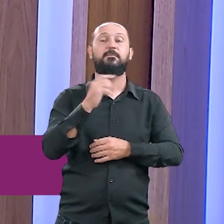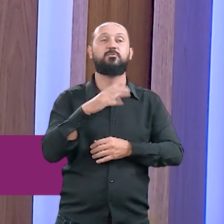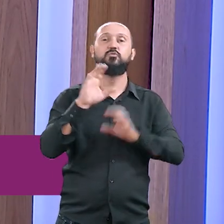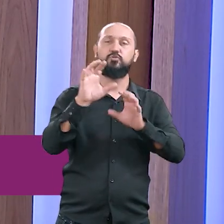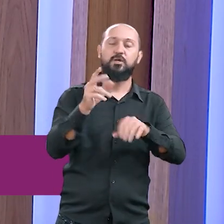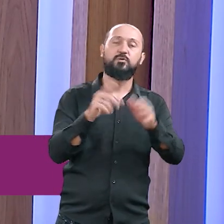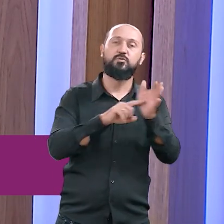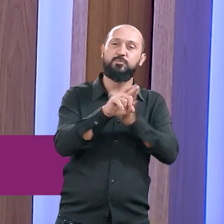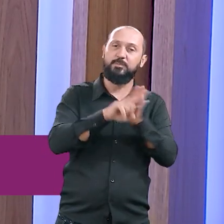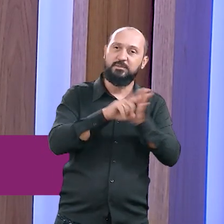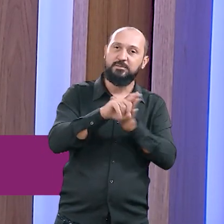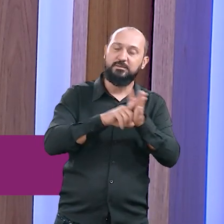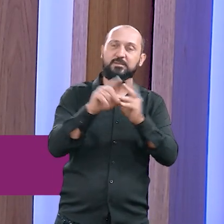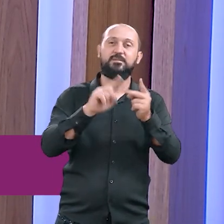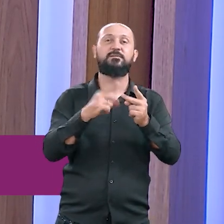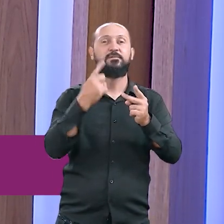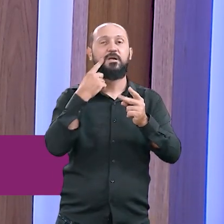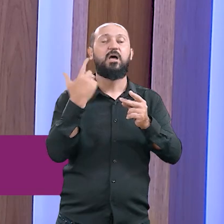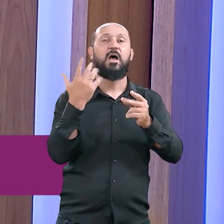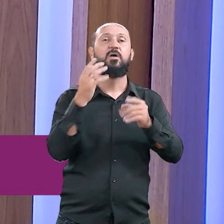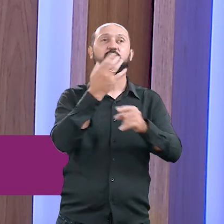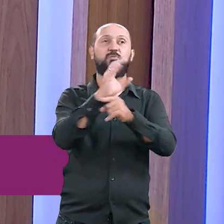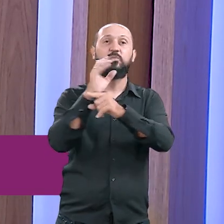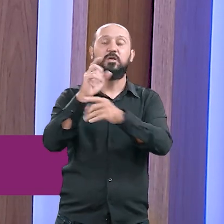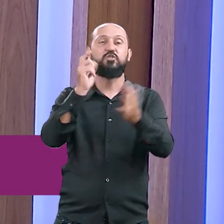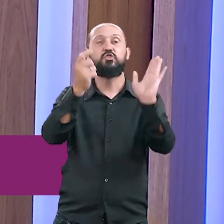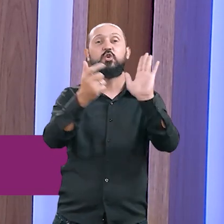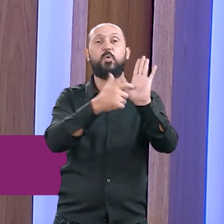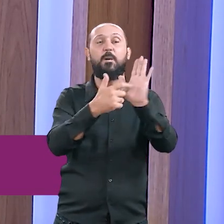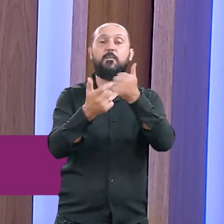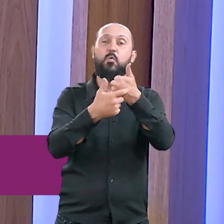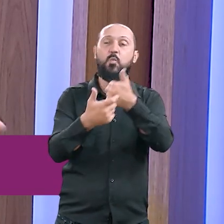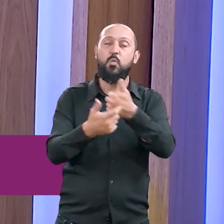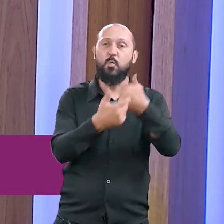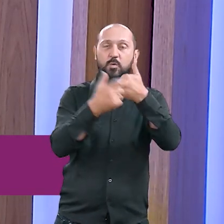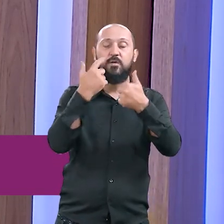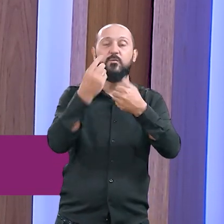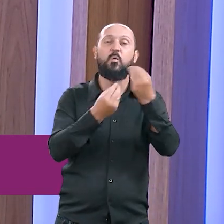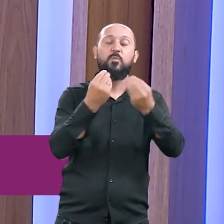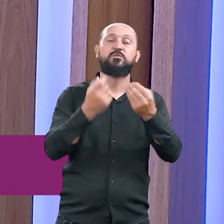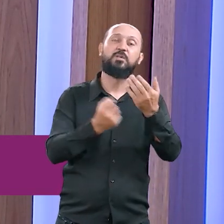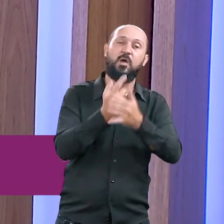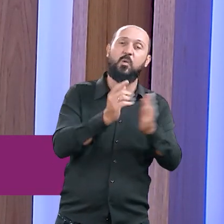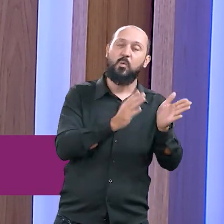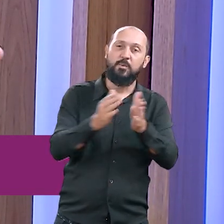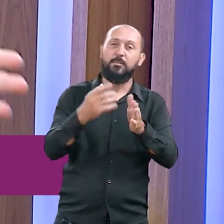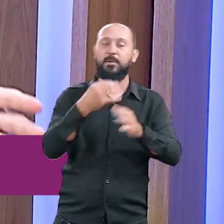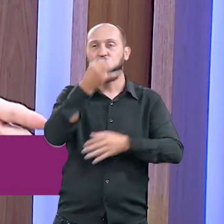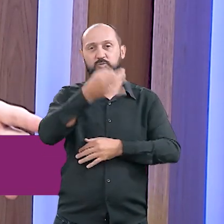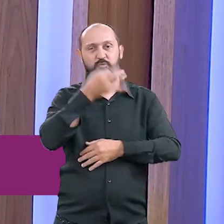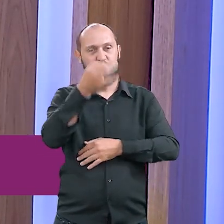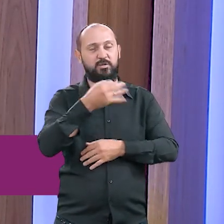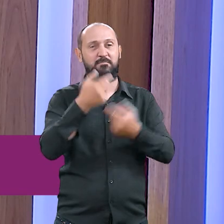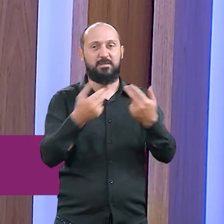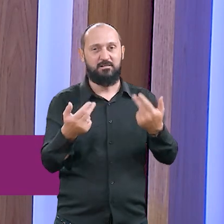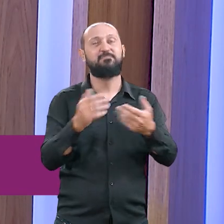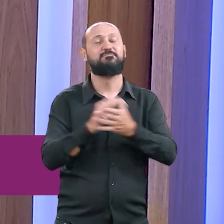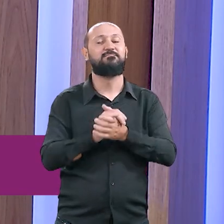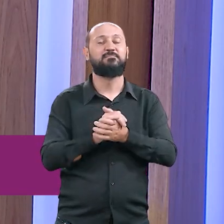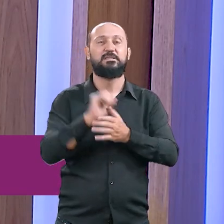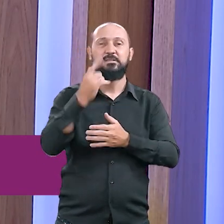microfone ele capta o que a gente conversa, porque as propagandas que vêm depois, né, de um bate-papo em família, né, você está falando de um tênis ou de